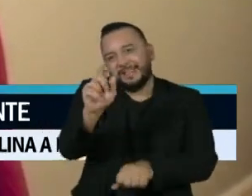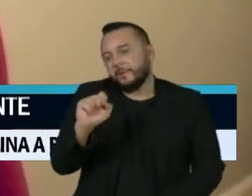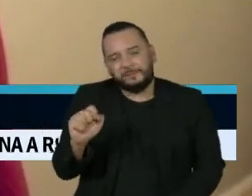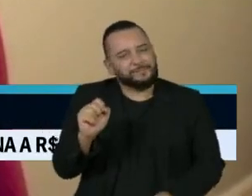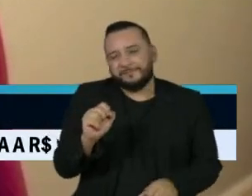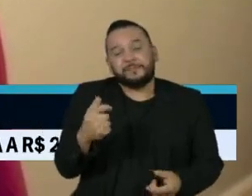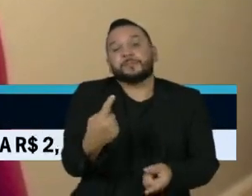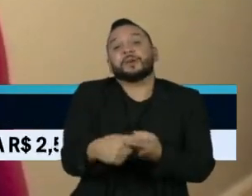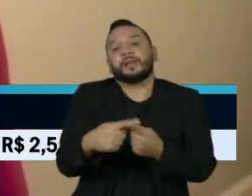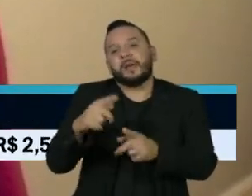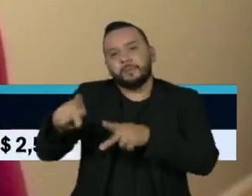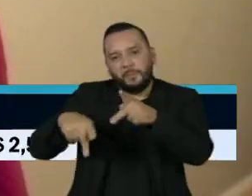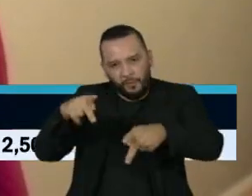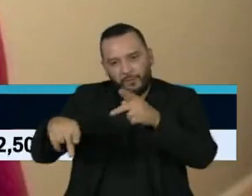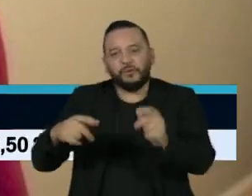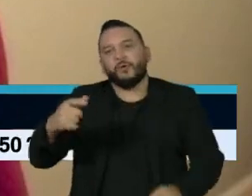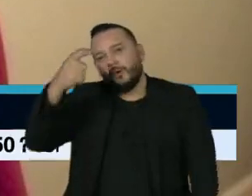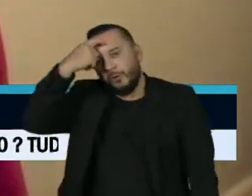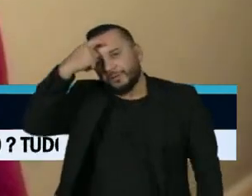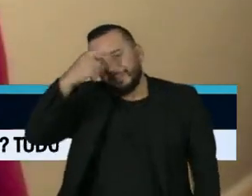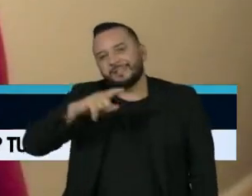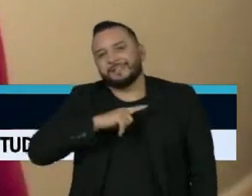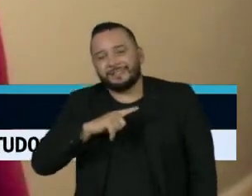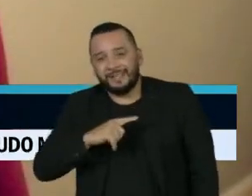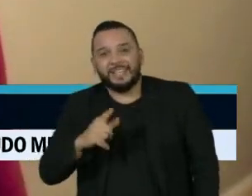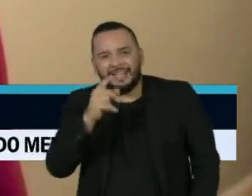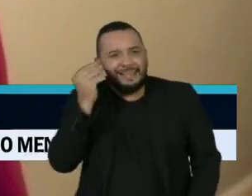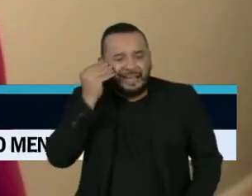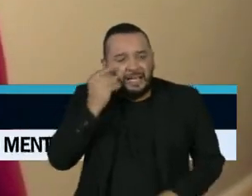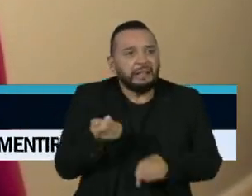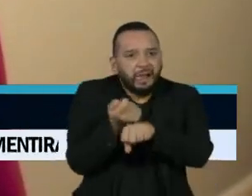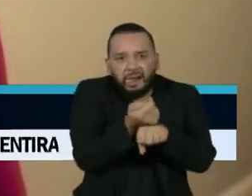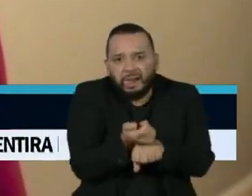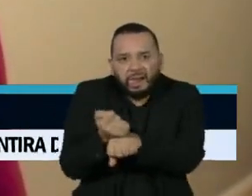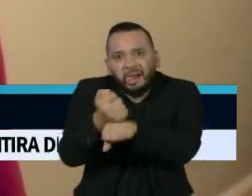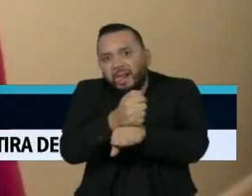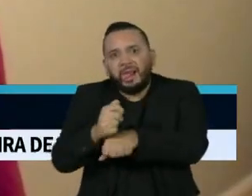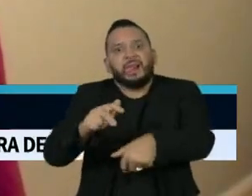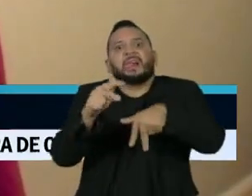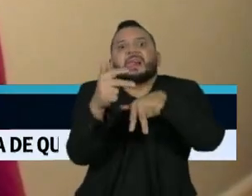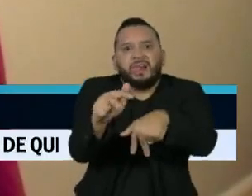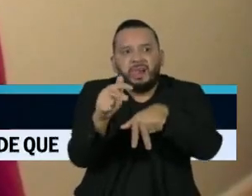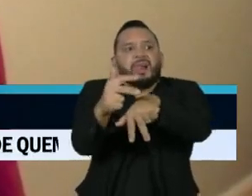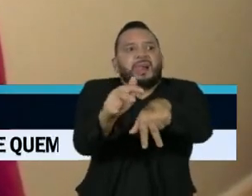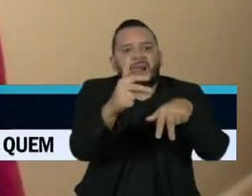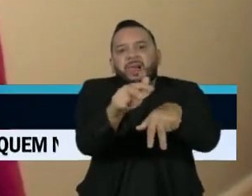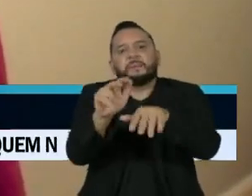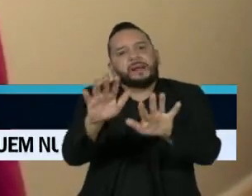desinformação, desta vez eles não estão conseguindo manipular a narrativa, Ana.